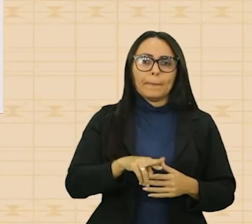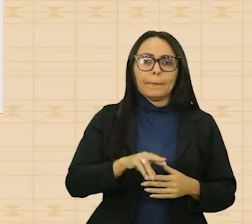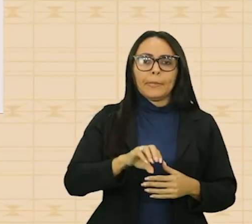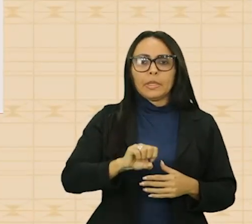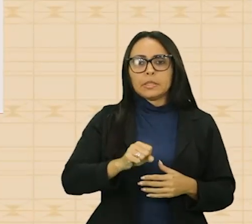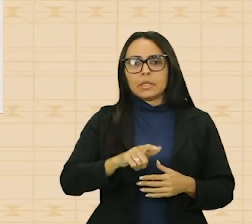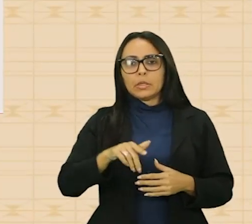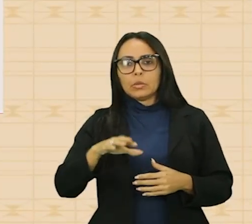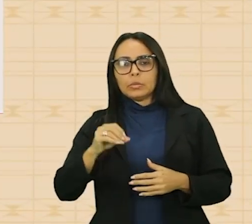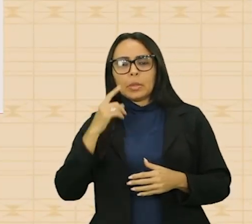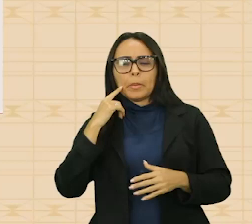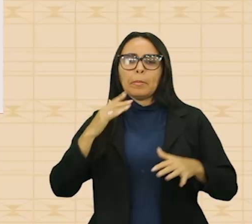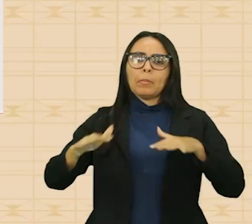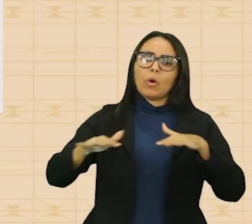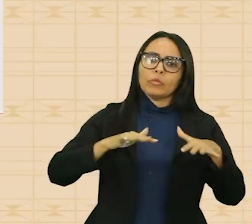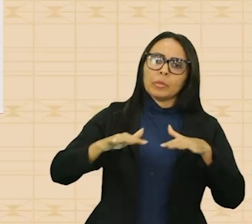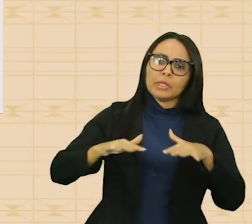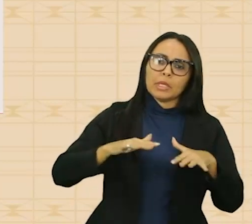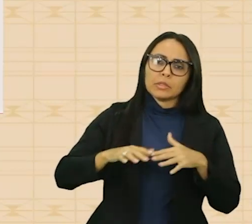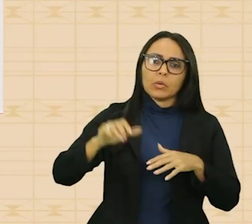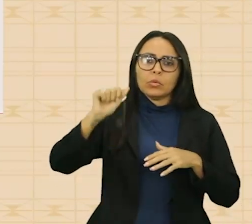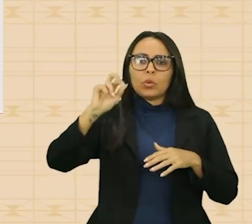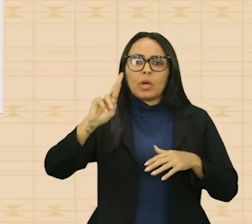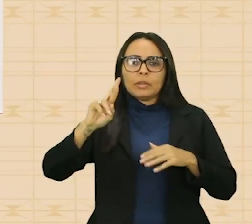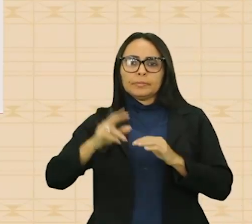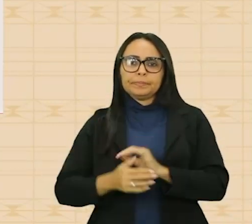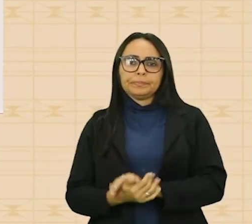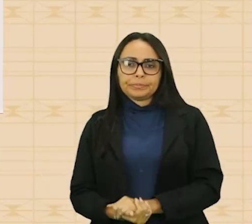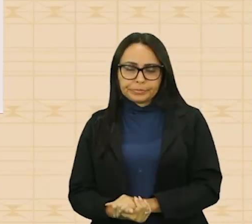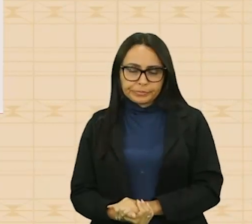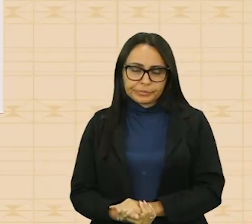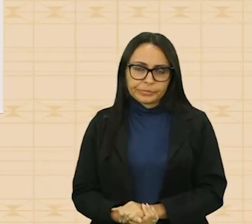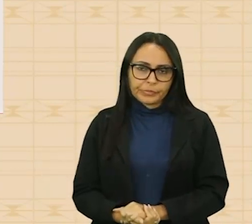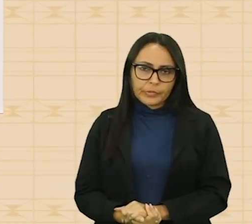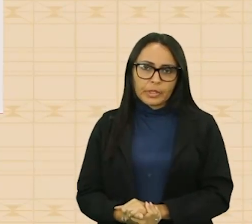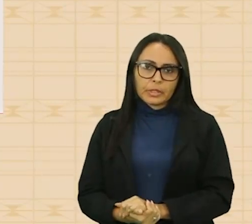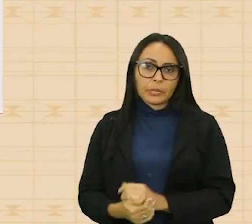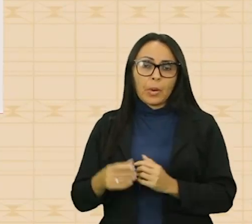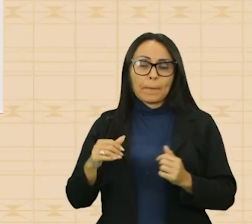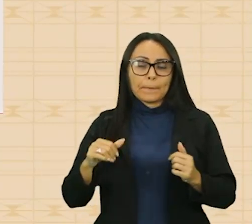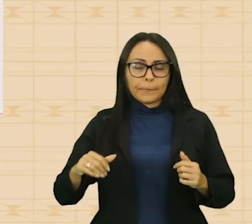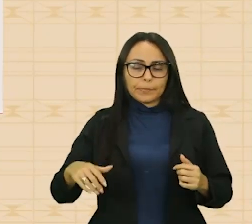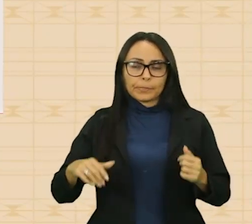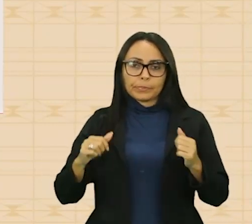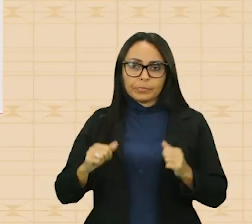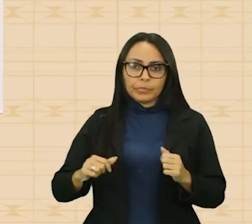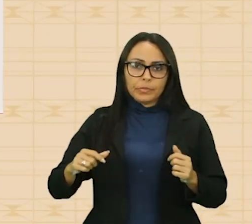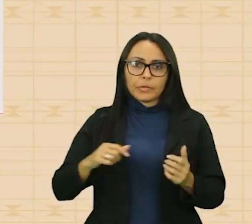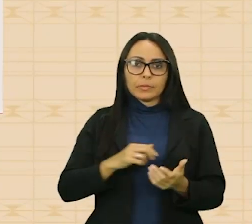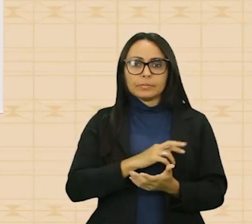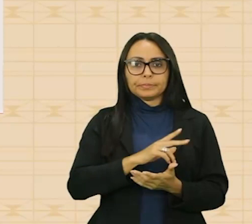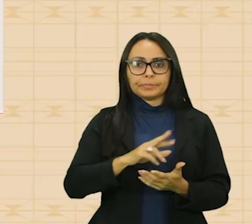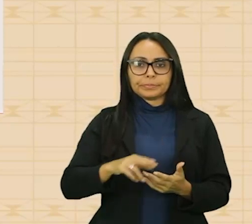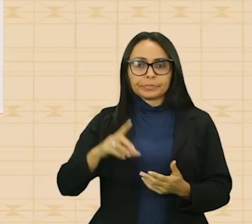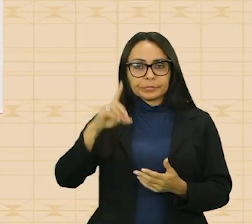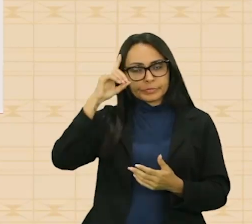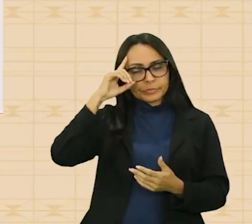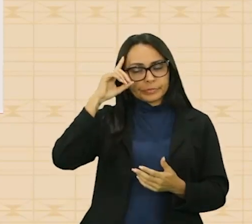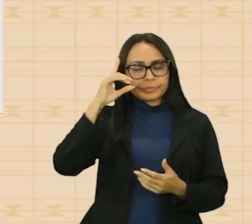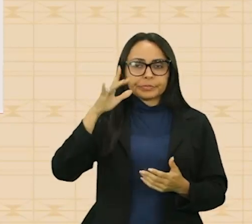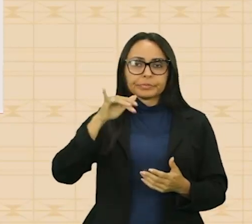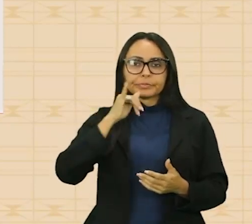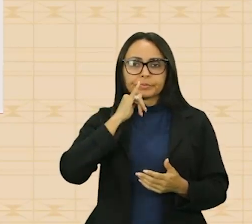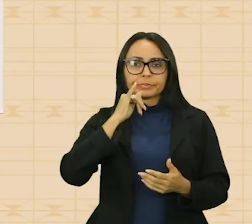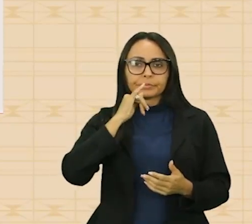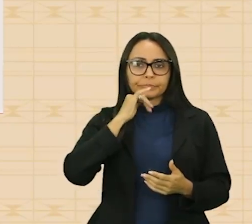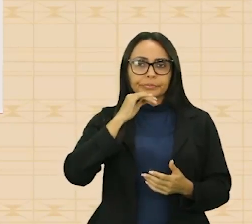a movimentação do ar. A temperatura do planeta, ela pode sofrer variações diárias, por exemplo, entre dia